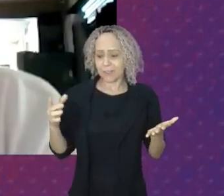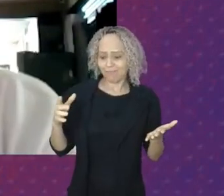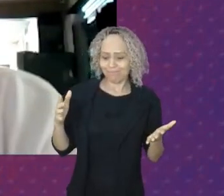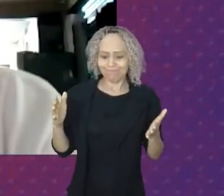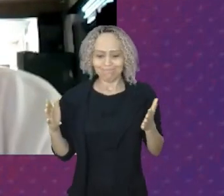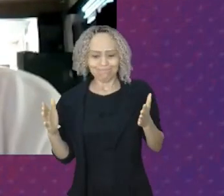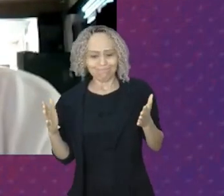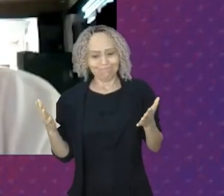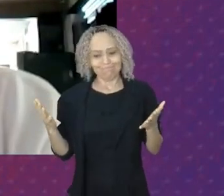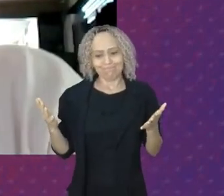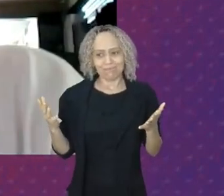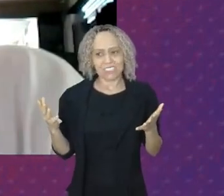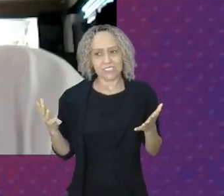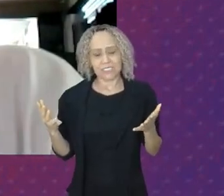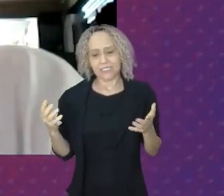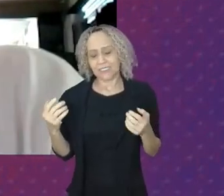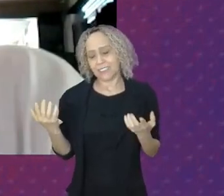executadas.